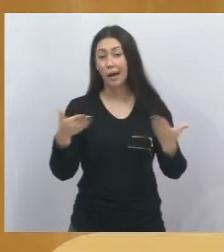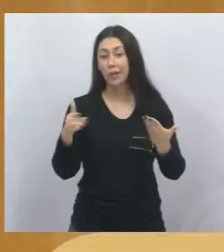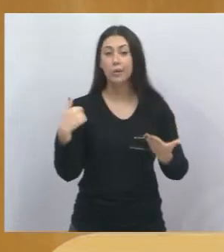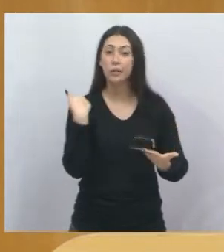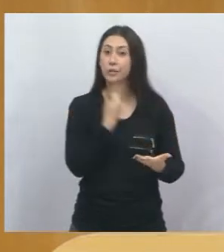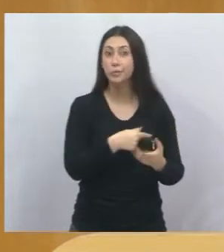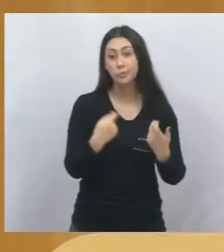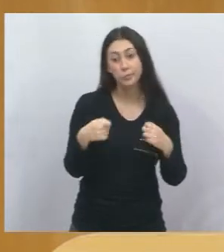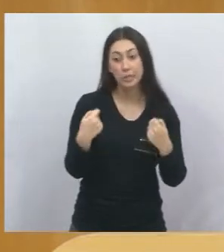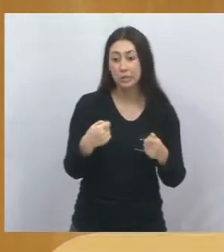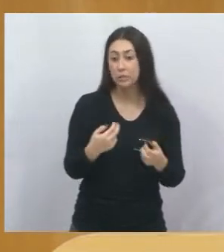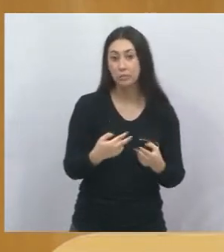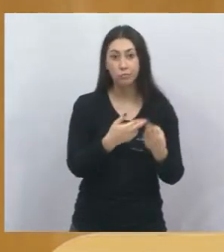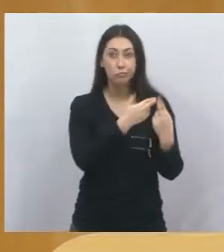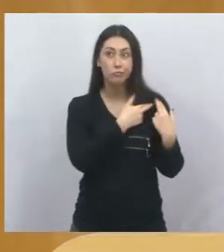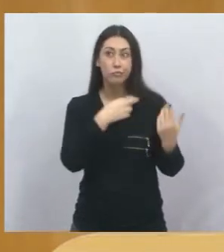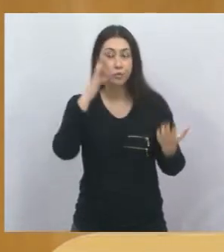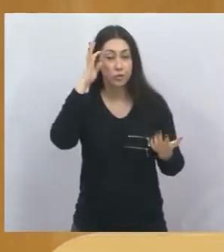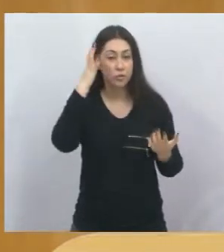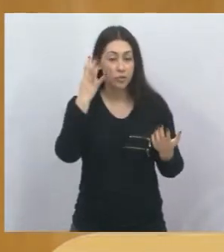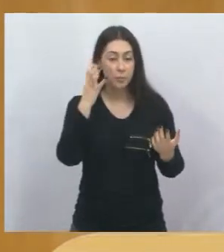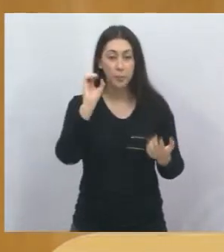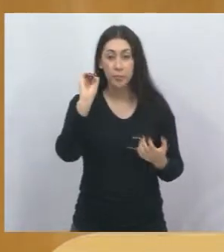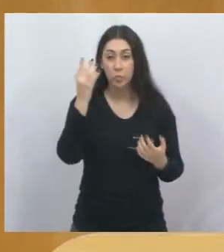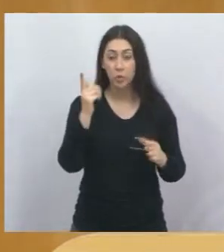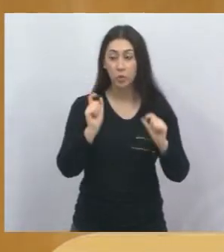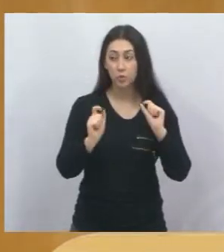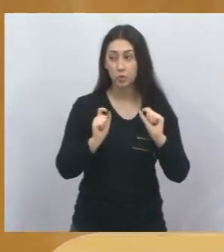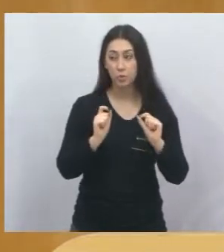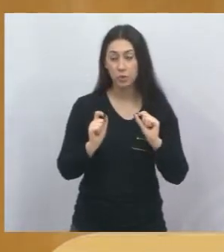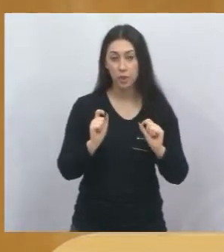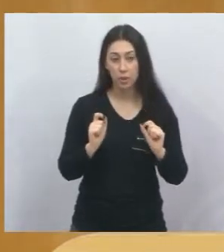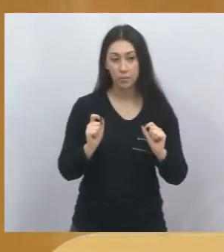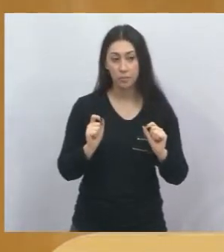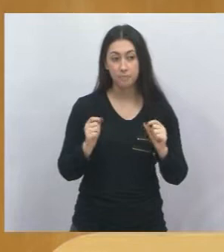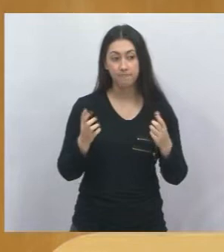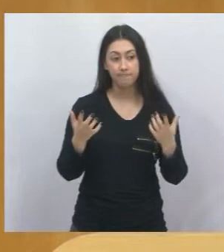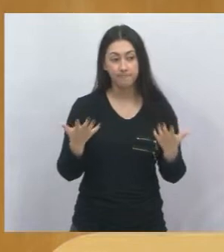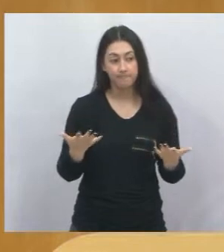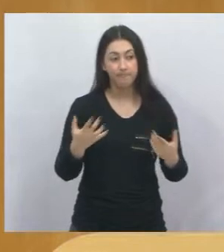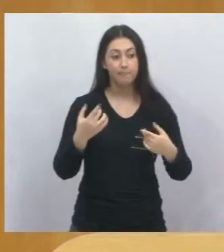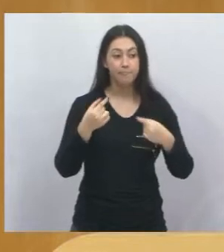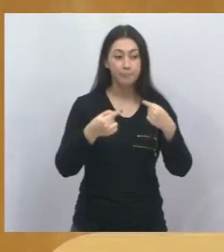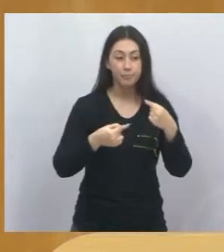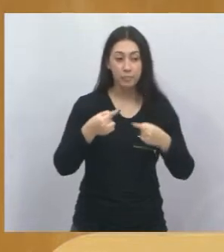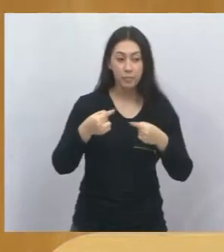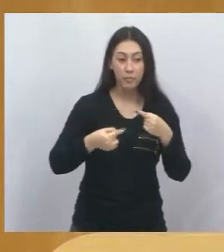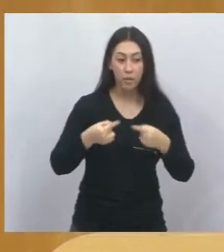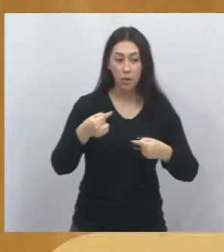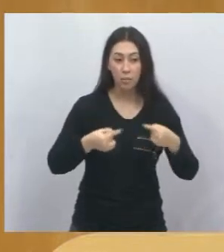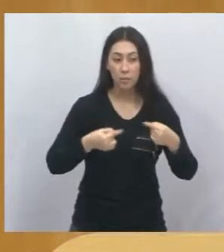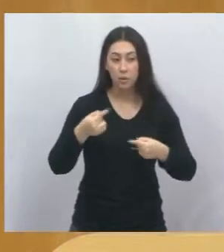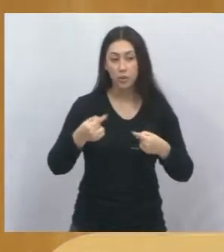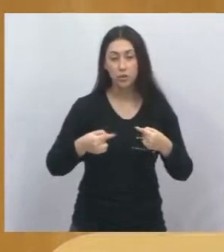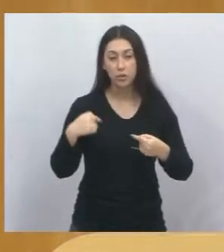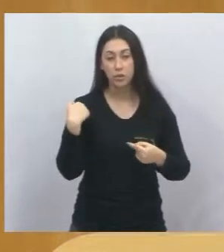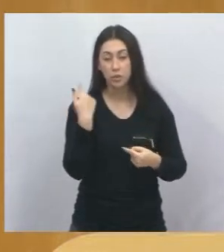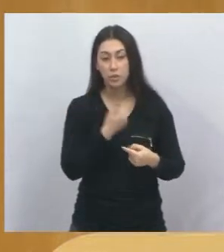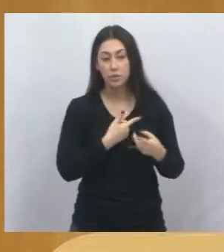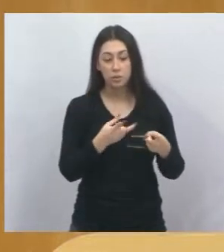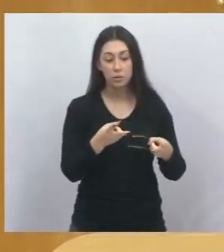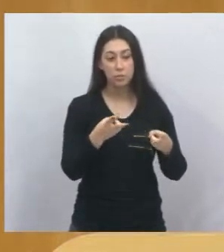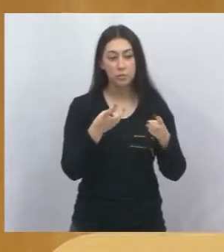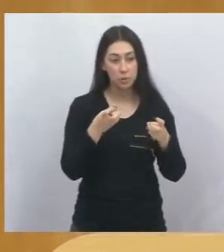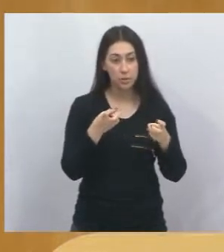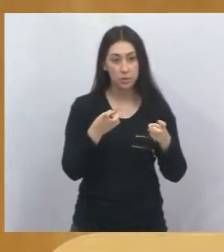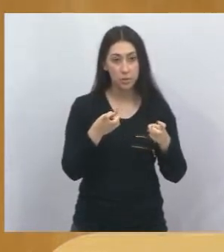esse ônus. Então, o que acontece? E se tratando disso, politicamente falando, nós vemos o quanto